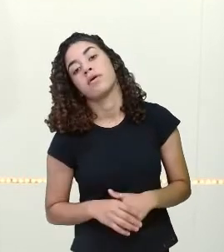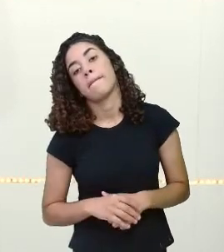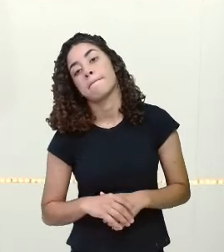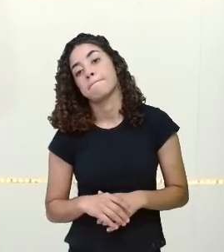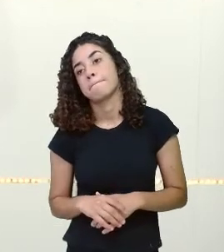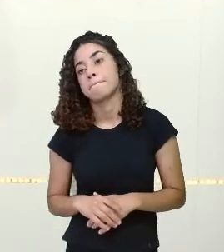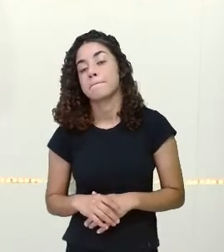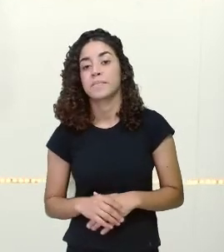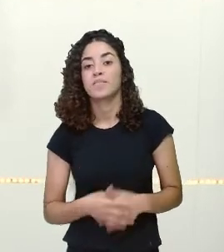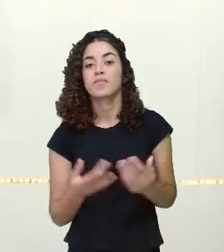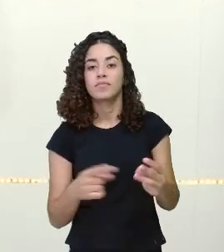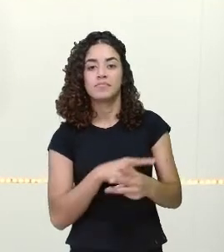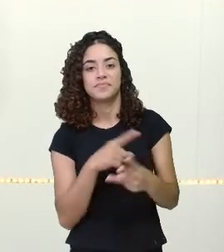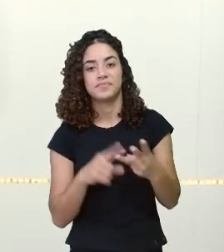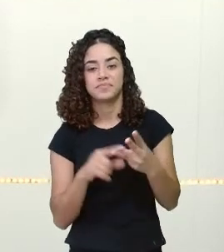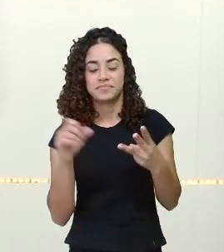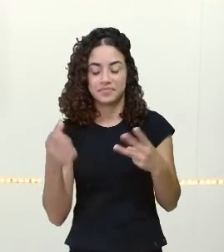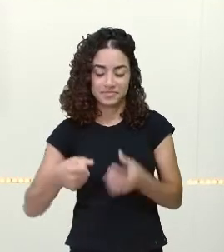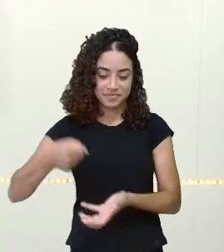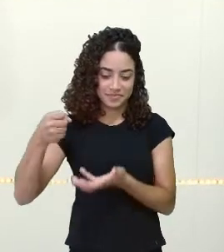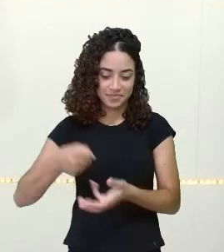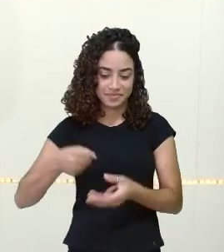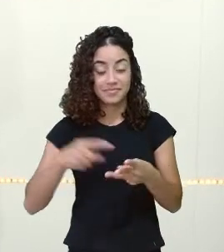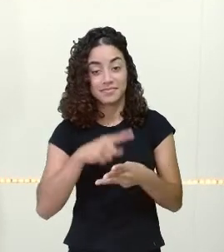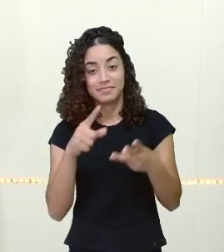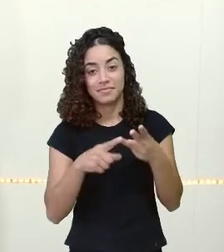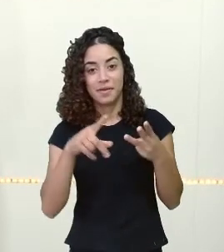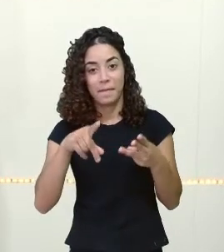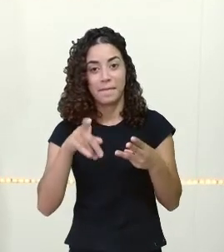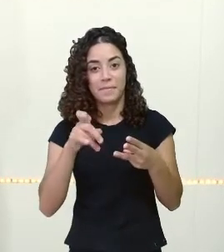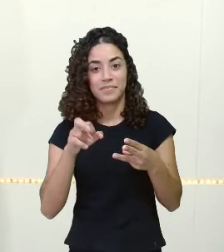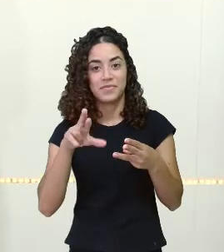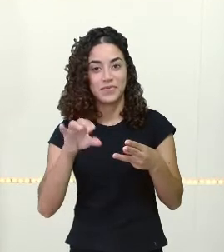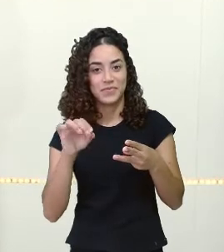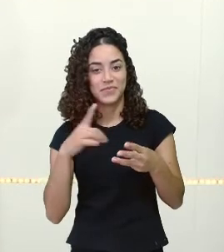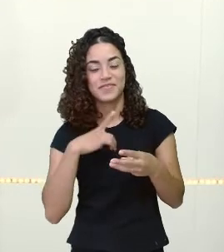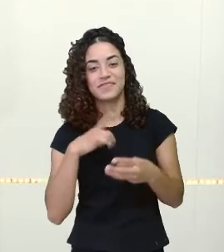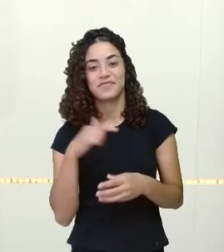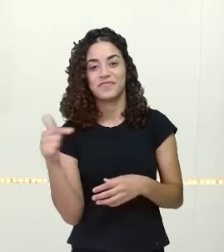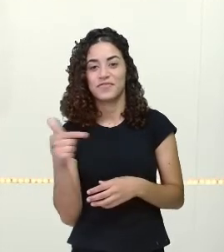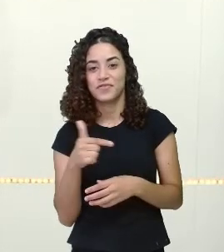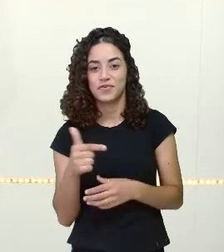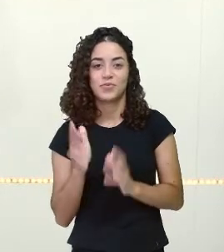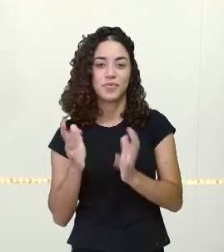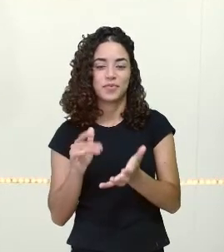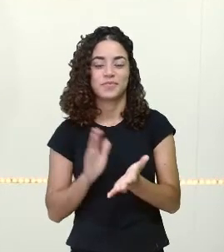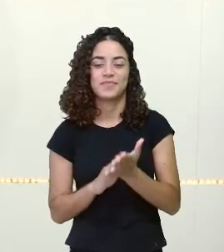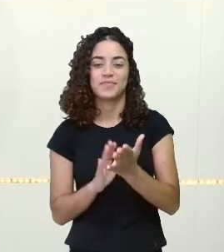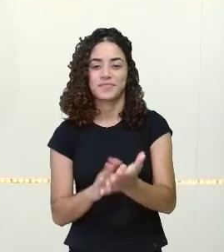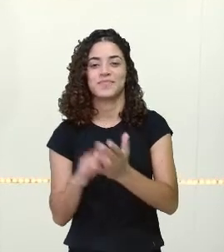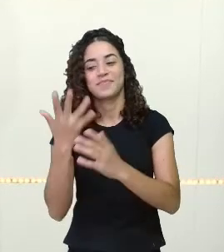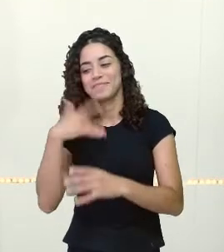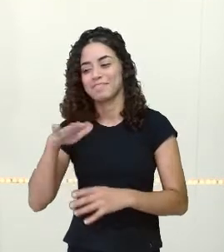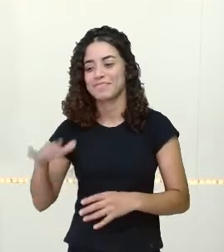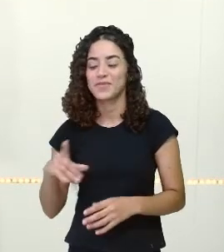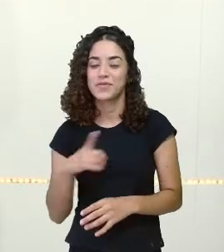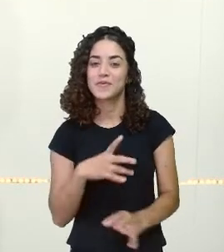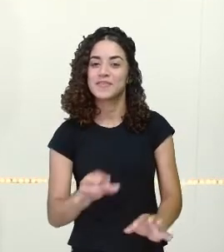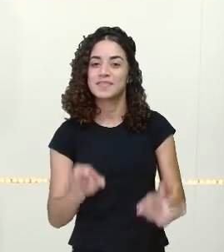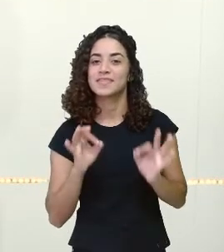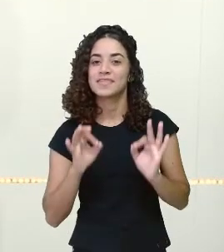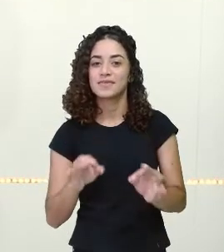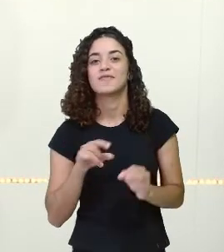aí que o saco de Pedro tem 22 bolas. Parabéns, crianças. Tenho certeza que quem